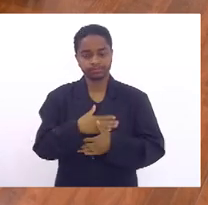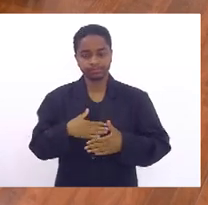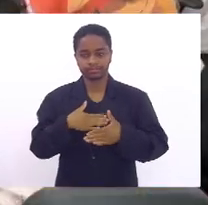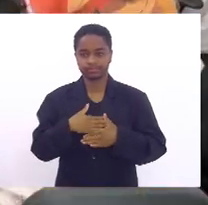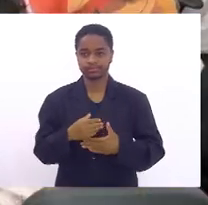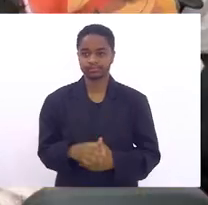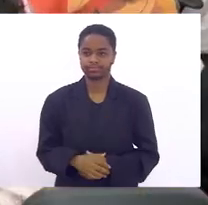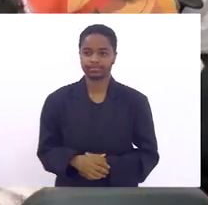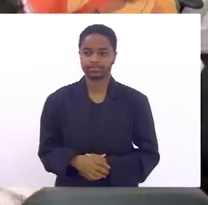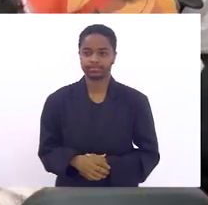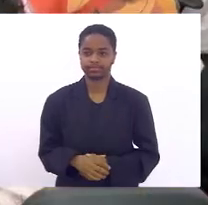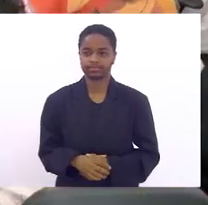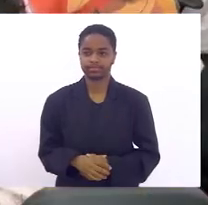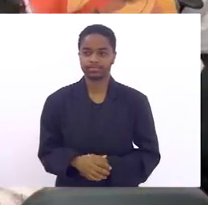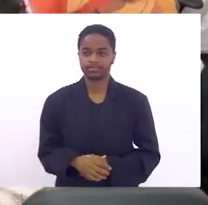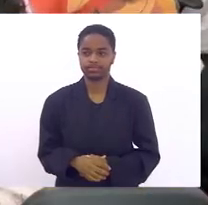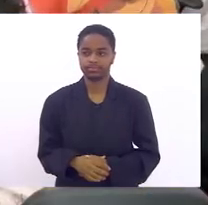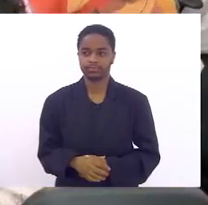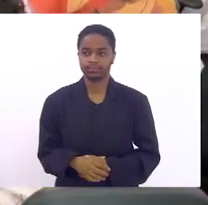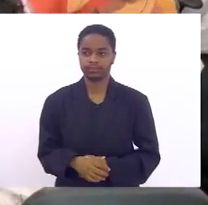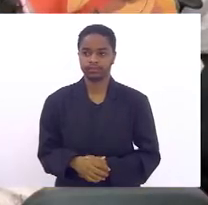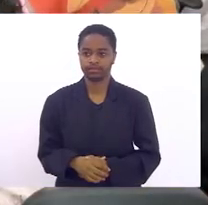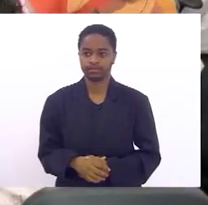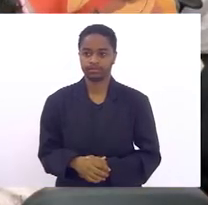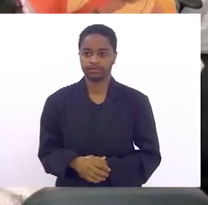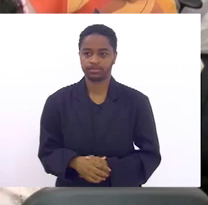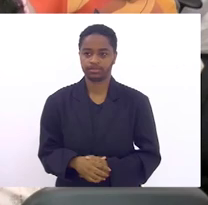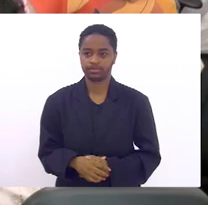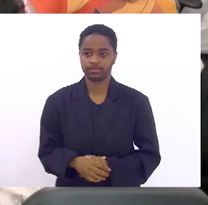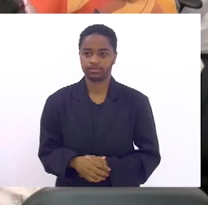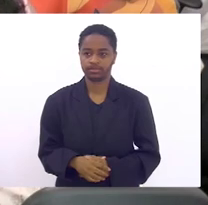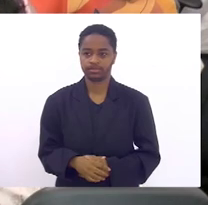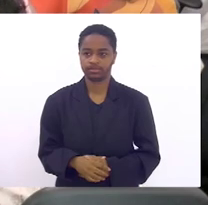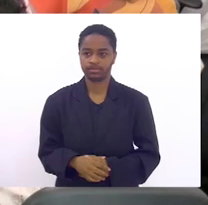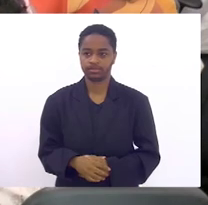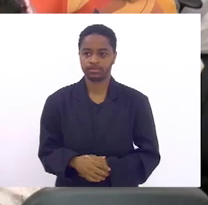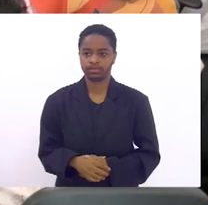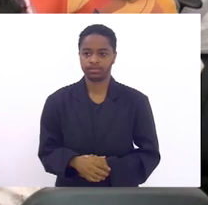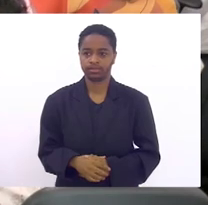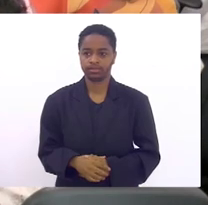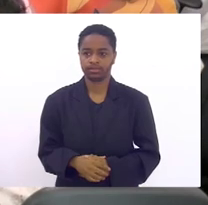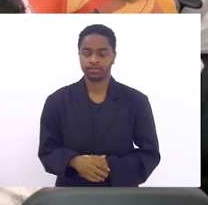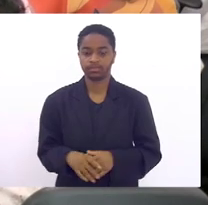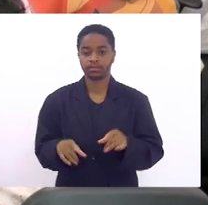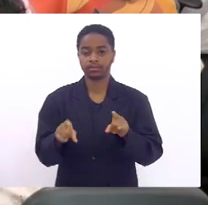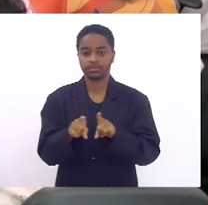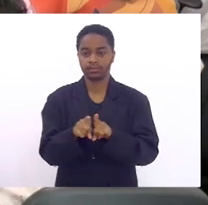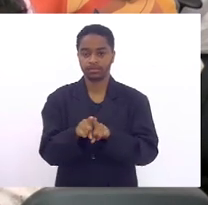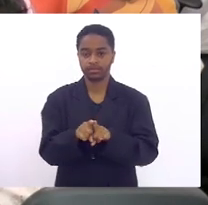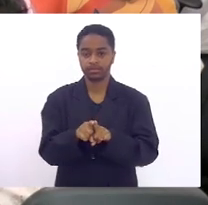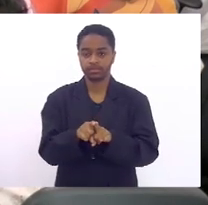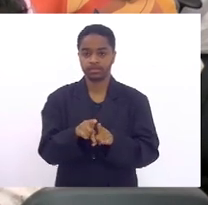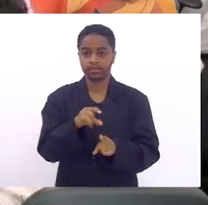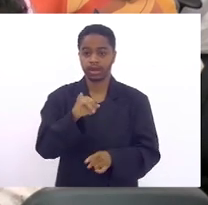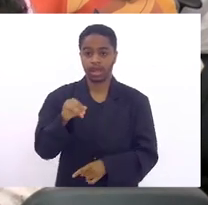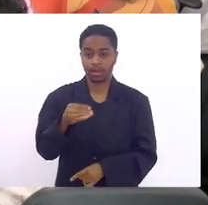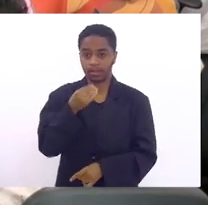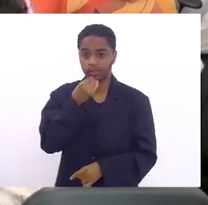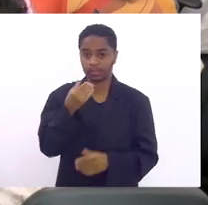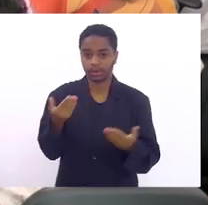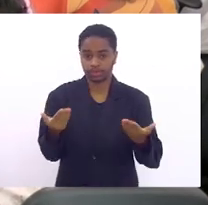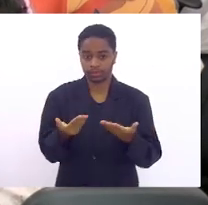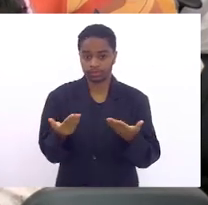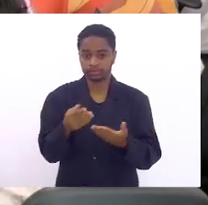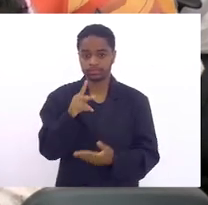honra é para anunciar ou para mesa e também aproveitando o ensejo a